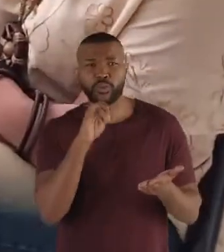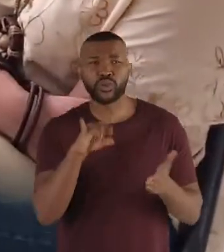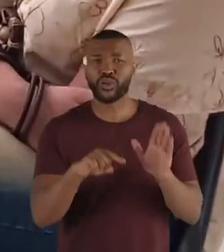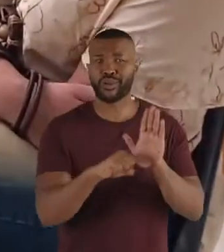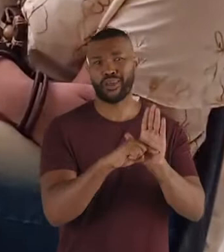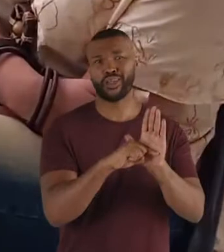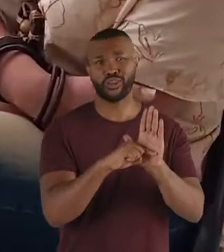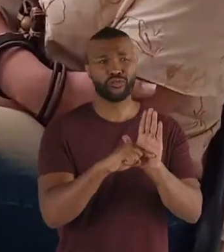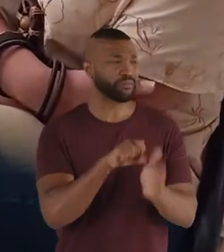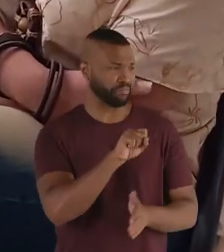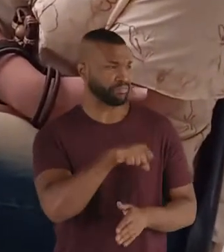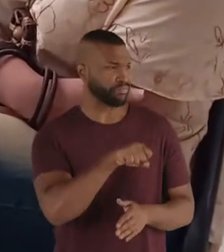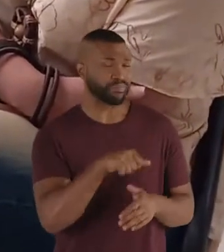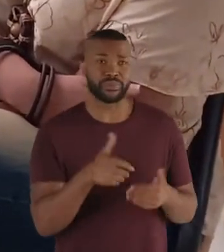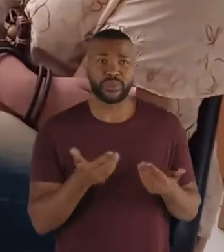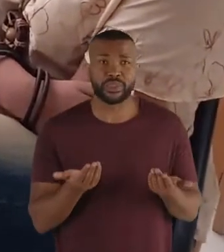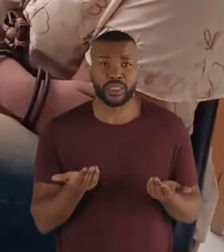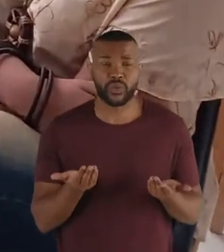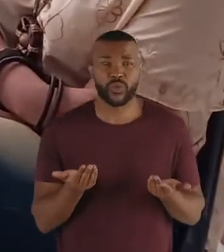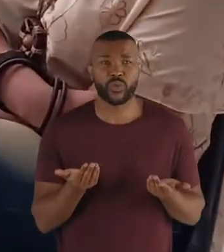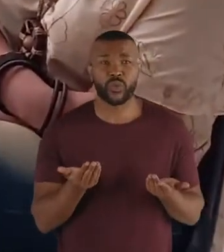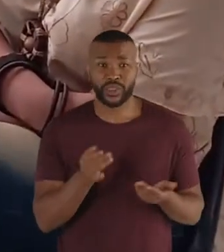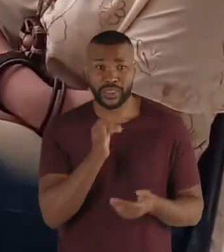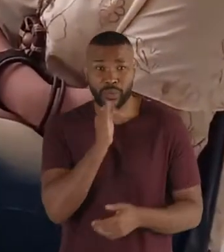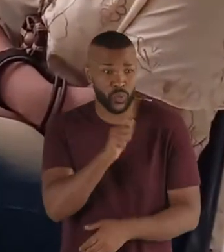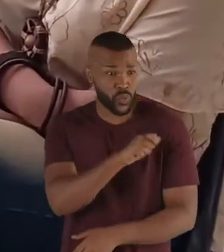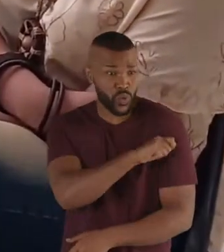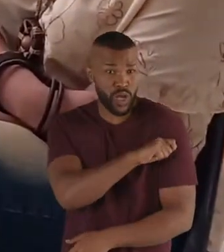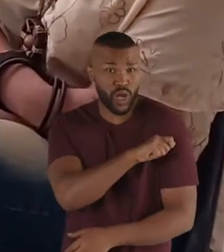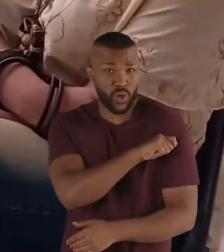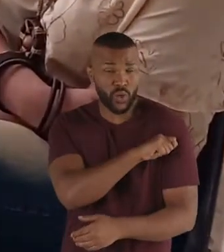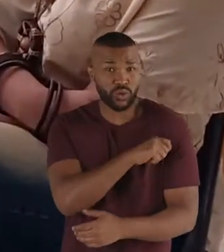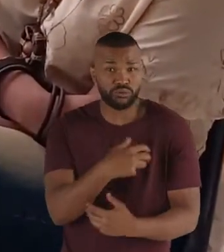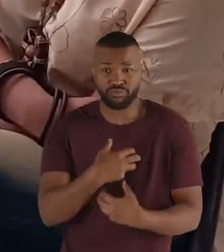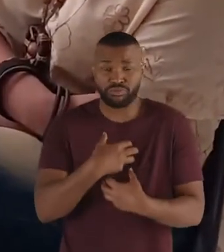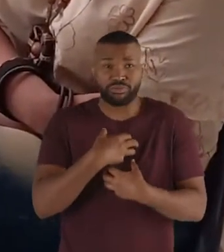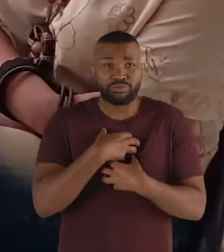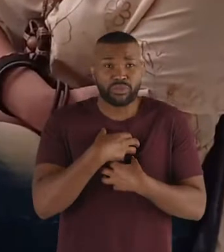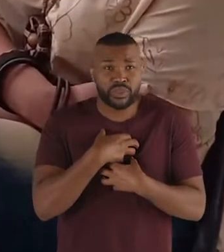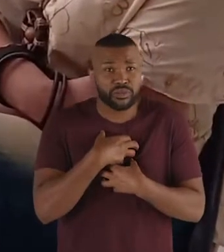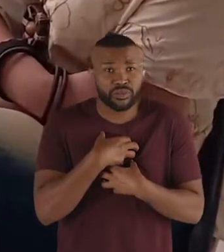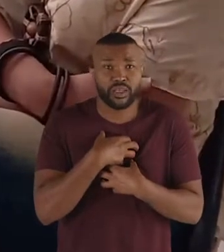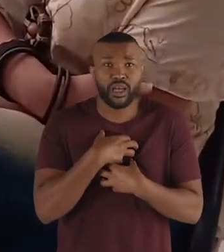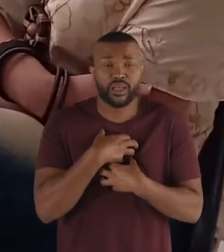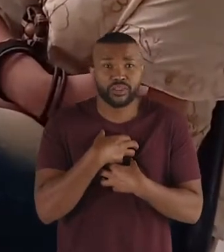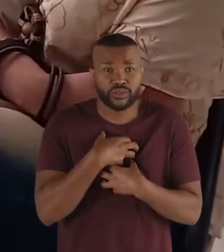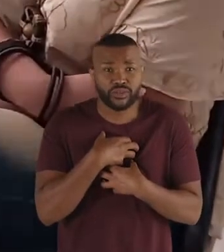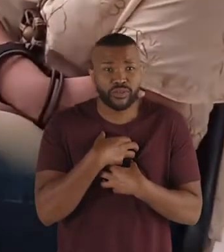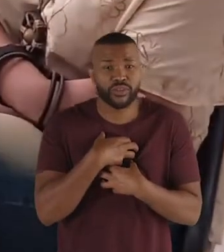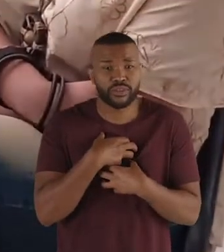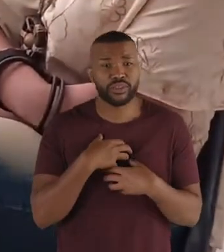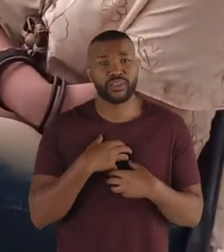coisa negativa. Sim. Isso, o aluno deve se sentir a